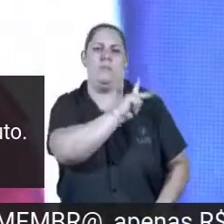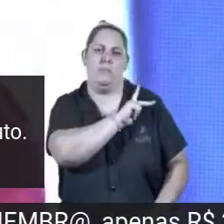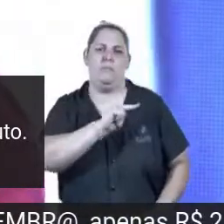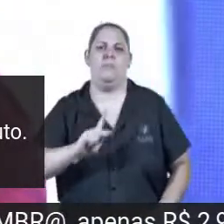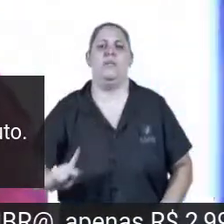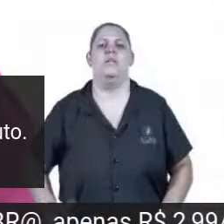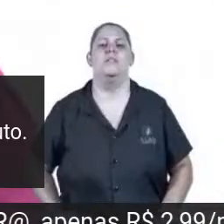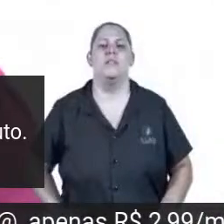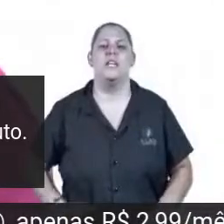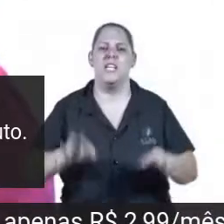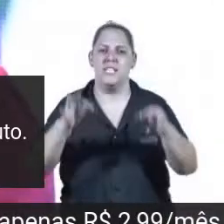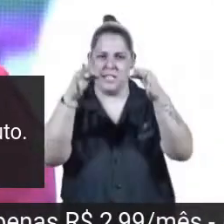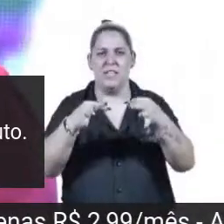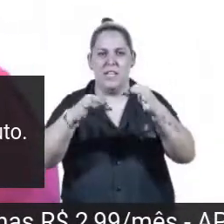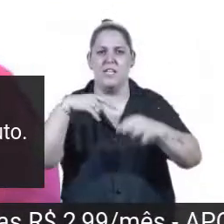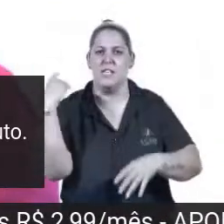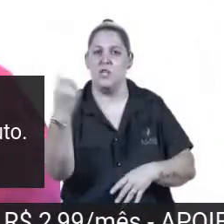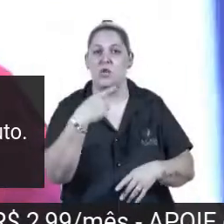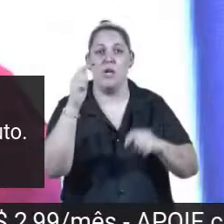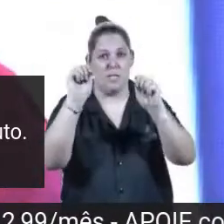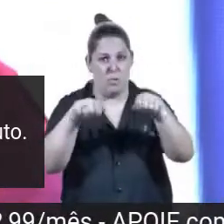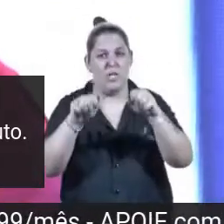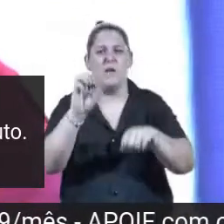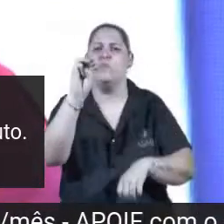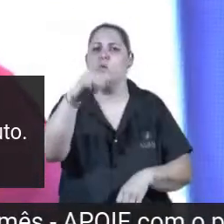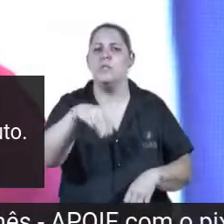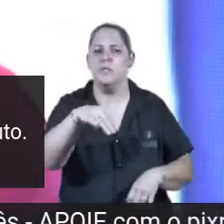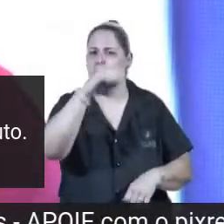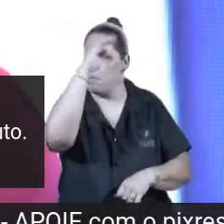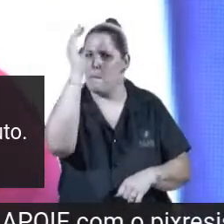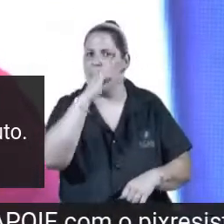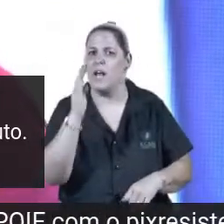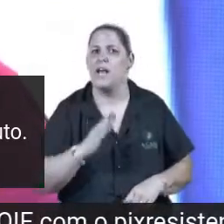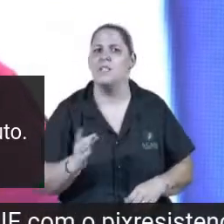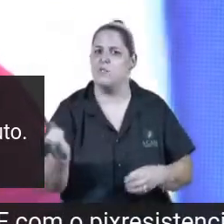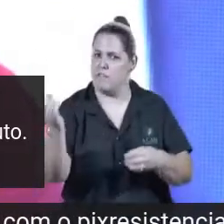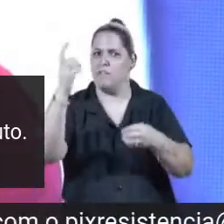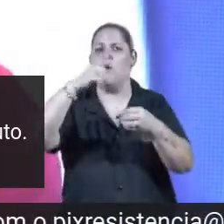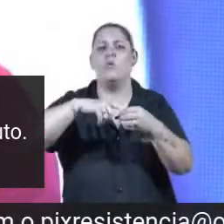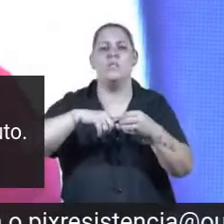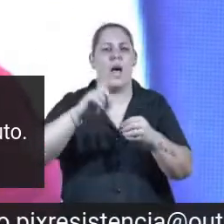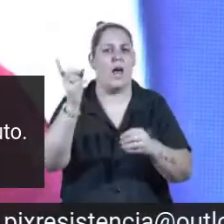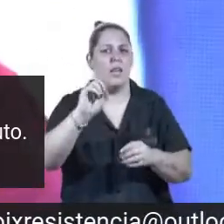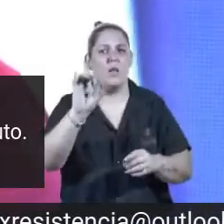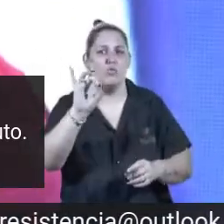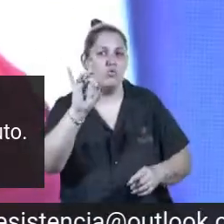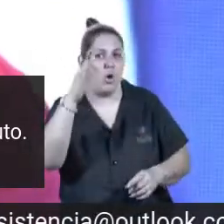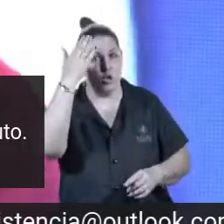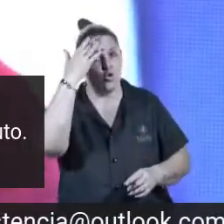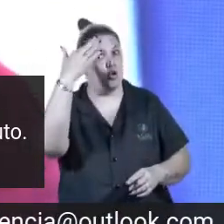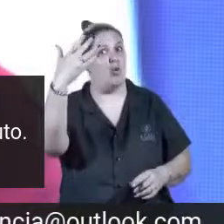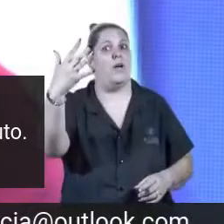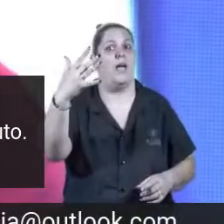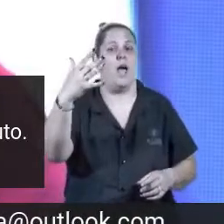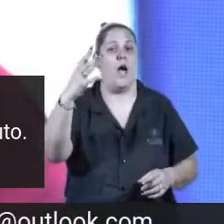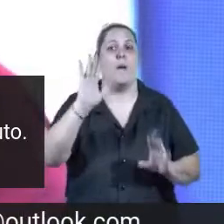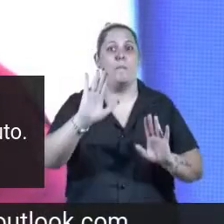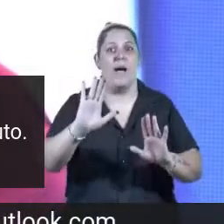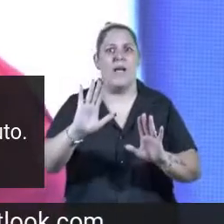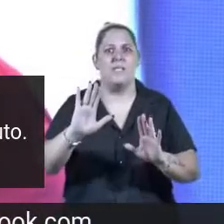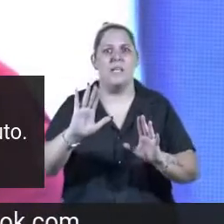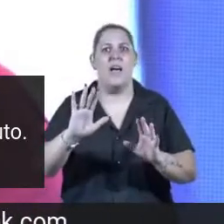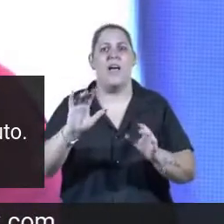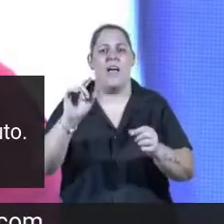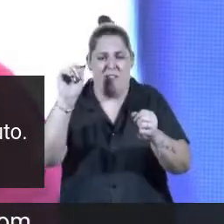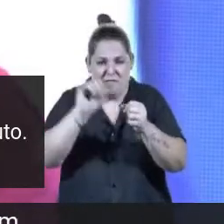da Silva. Na certeza de que nós podemos sim, o Brasil vai voltar, não só a sonhar, mas a concretizar o